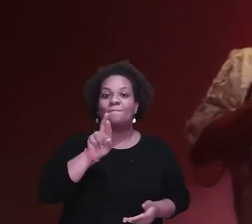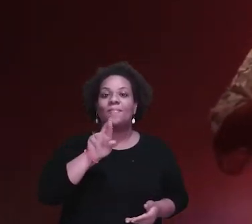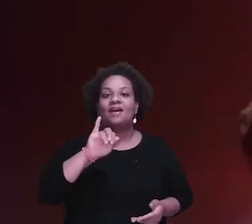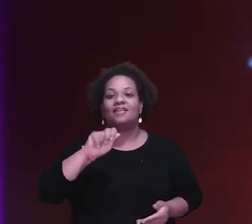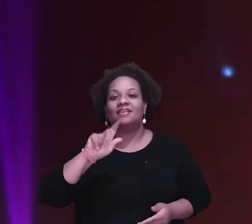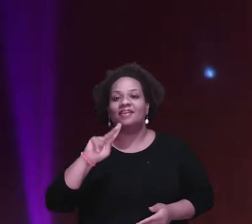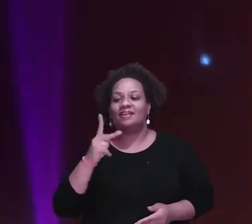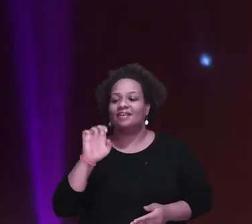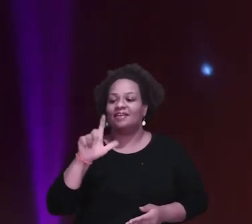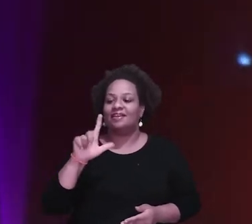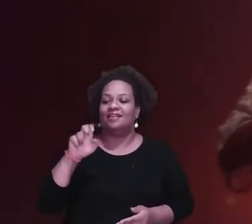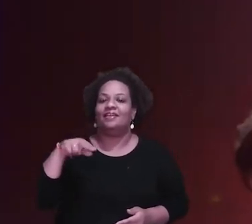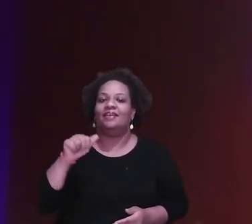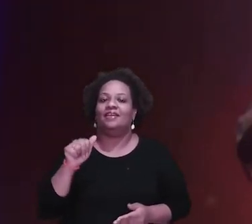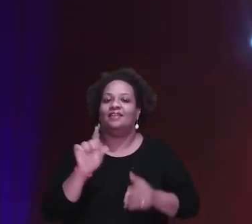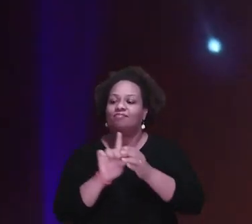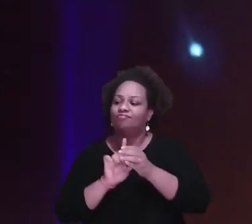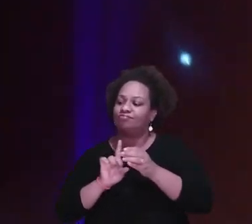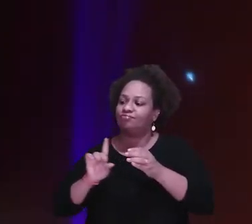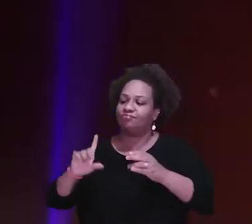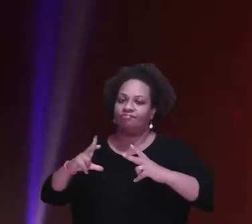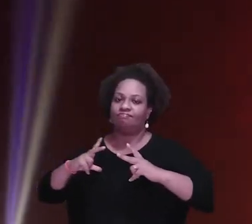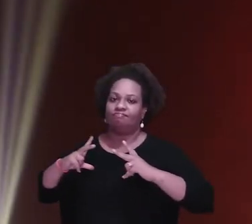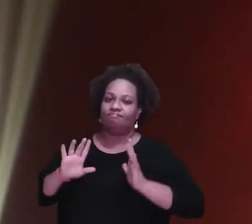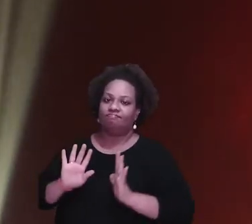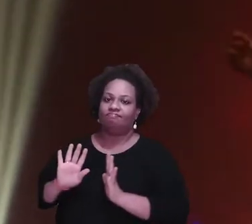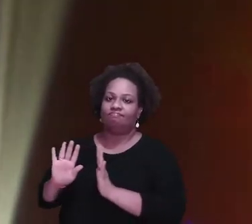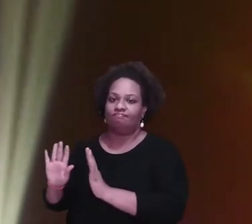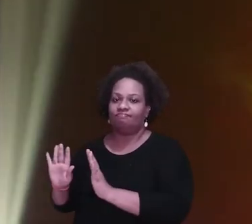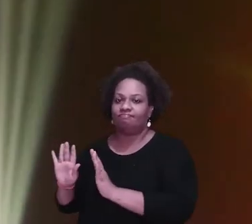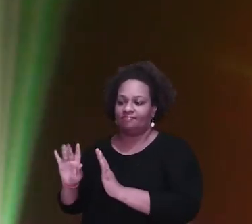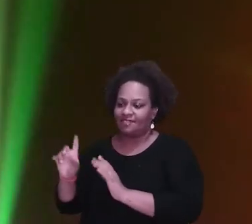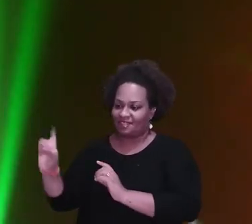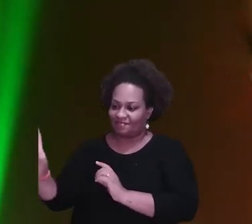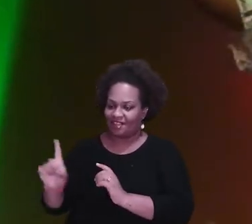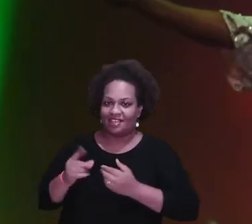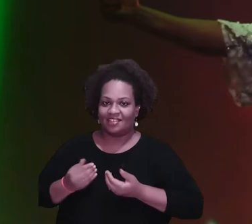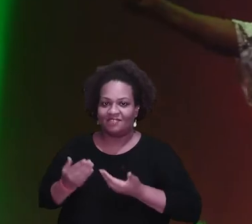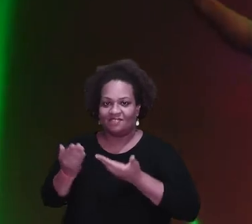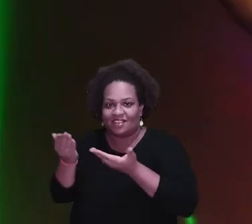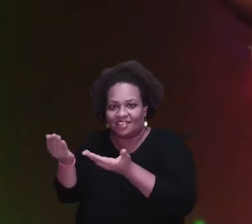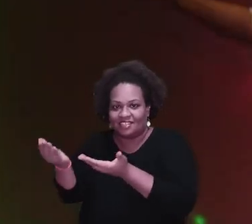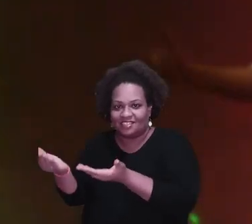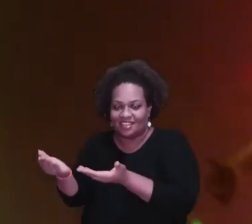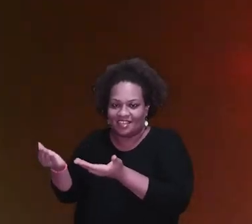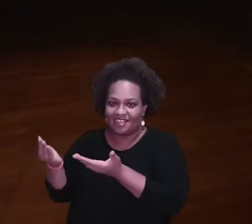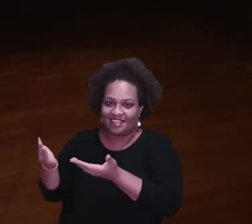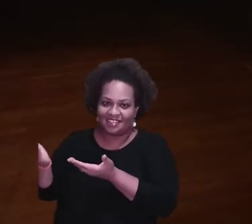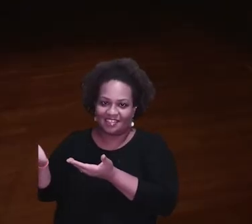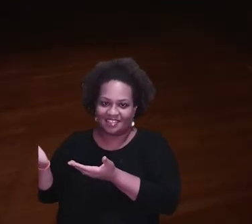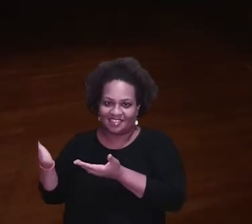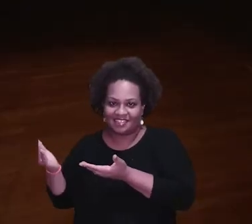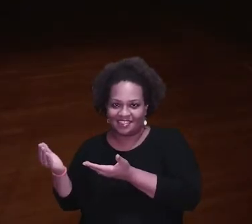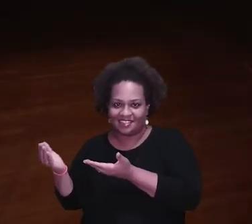Helena Mas ela tá com Vera Barone regule dela tá fazendo por ir hoje mas ela odeia vai receber vai entregar Gabriela